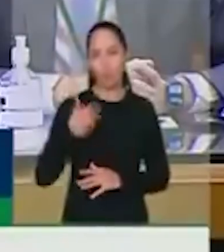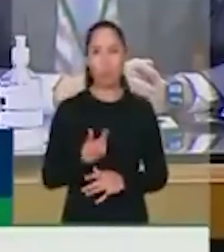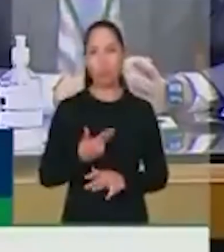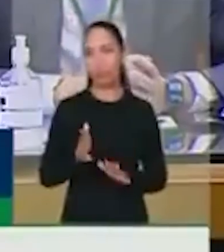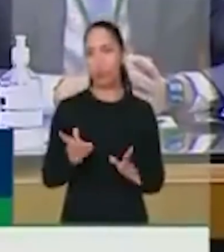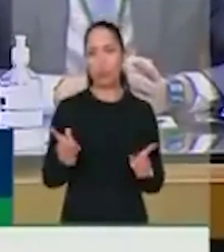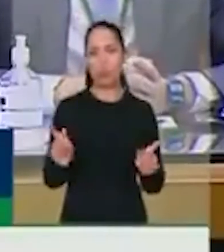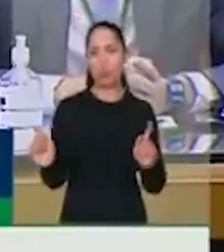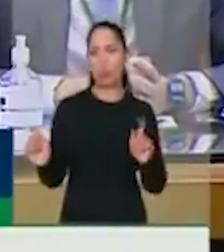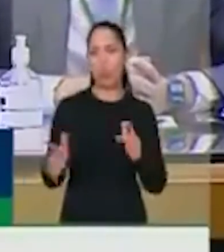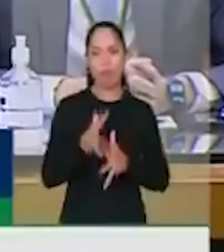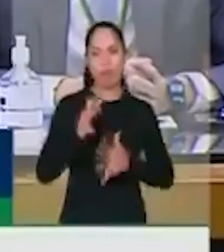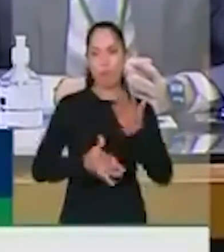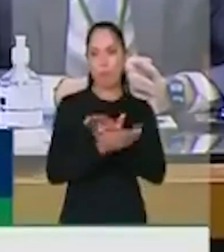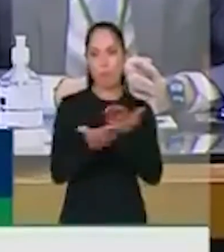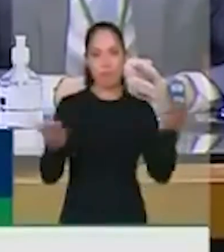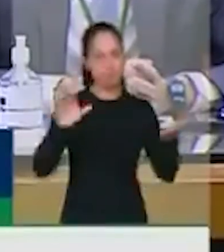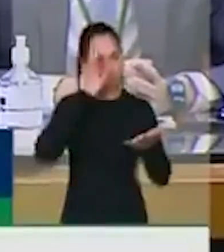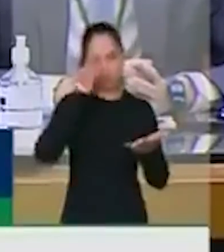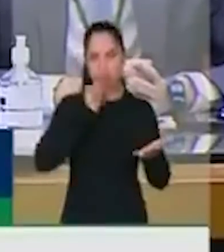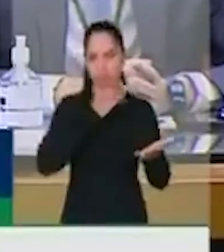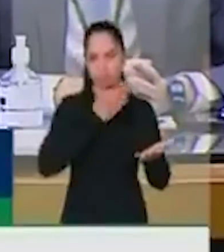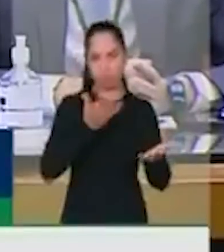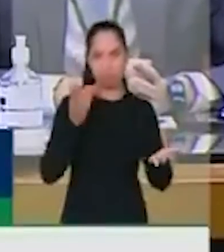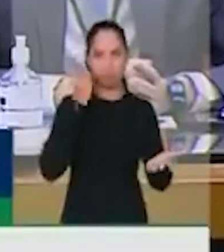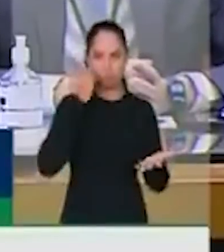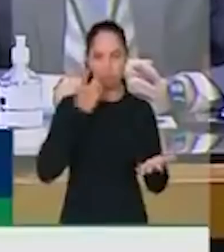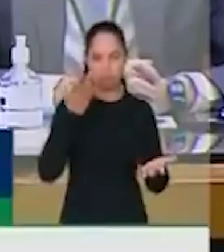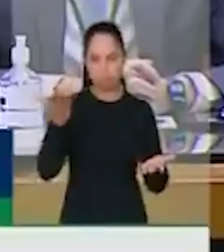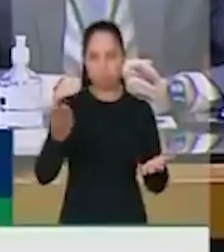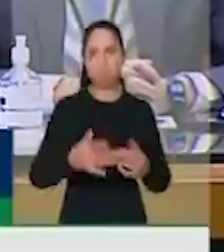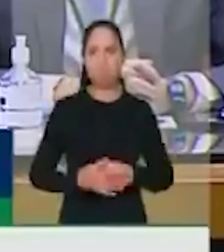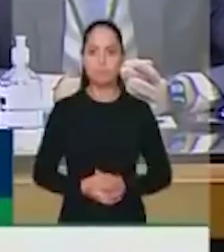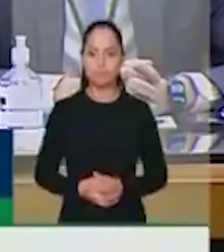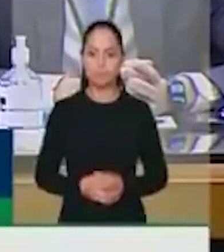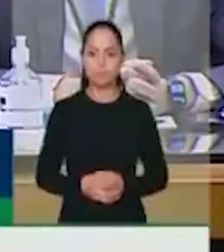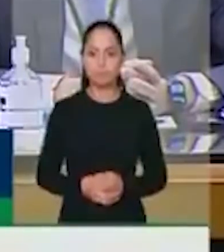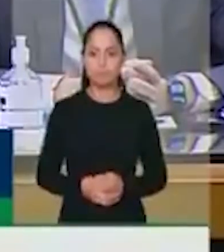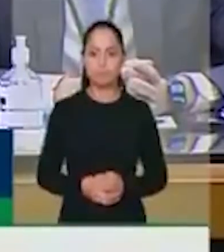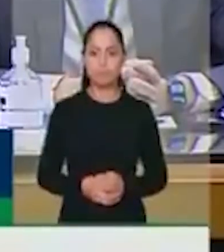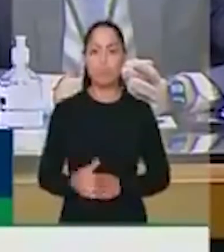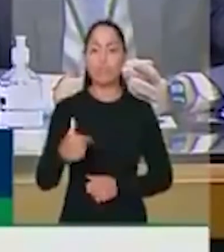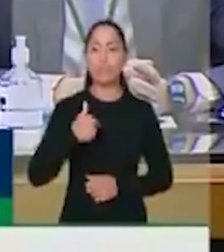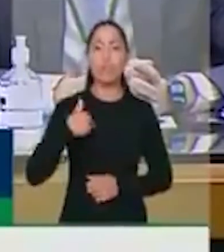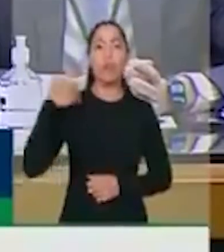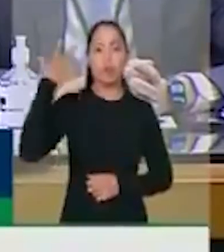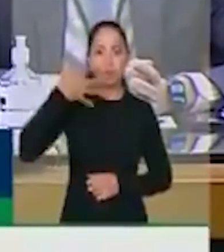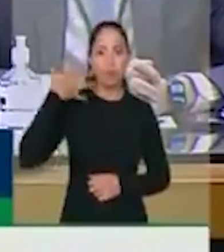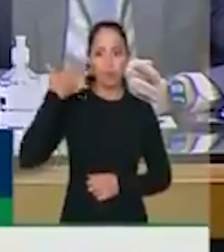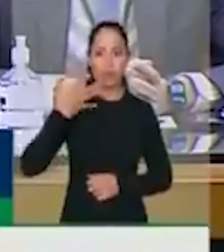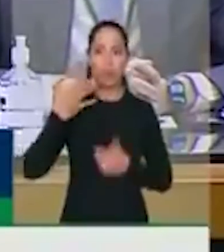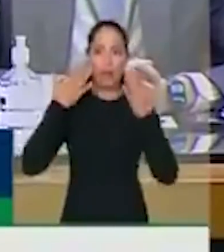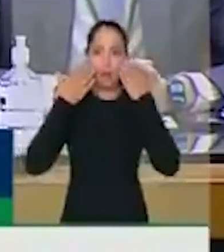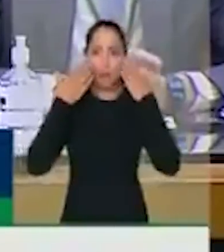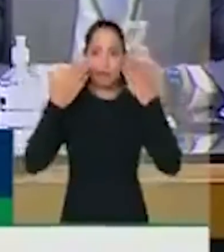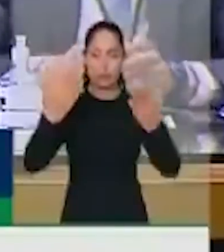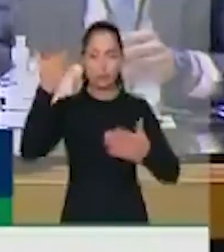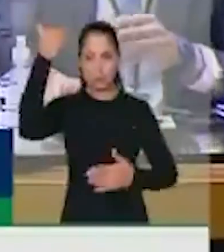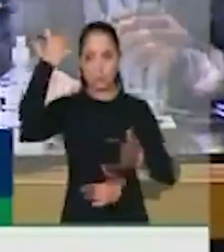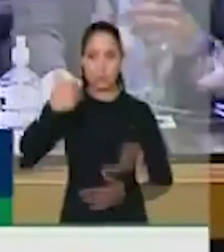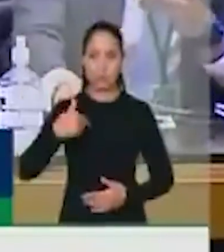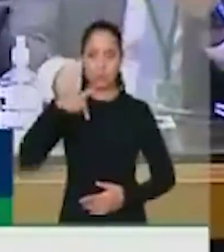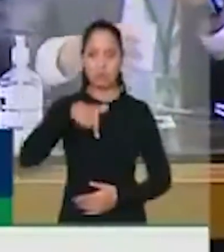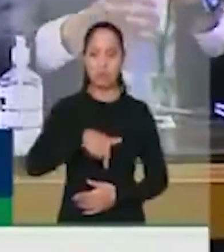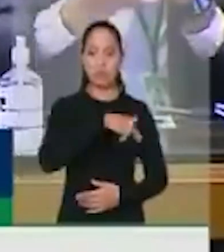muito ansioso a senhora que parlamentares mas passa o meu último recurso à frente